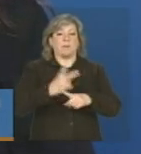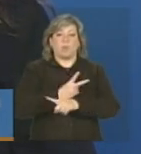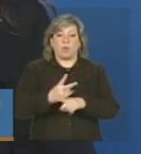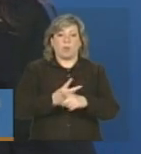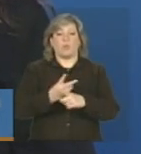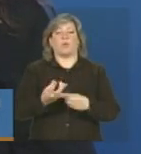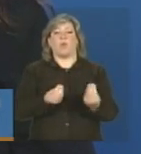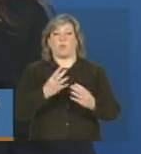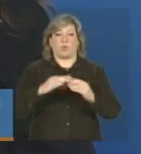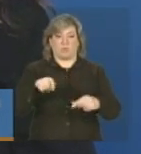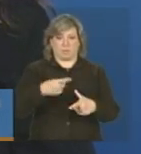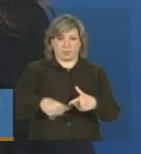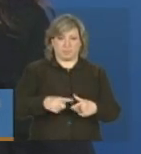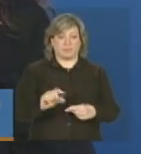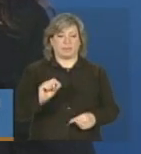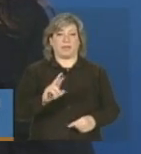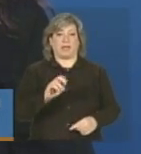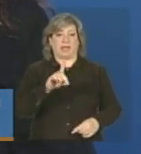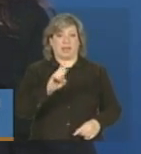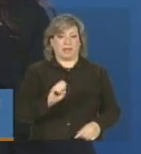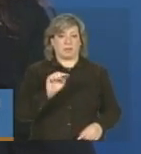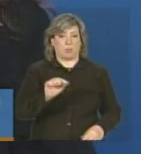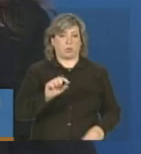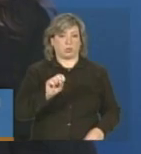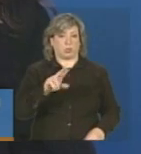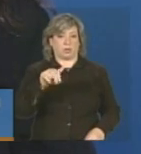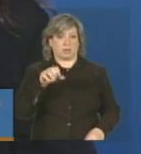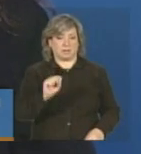solução. O e-mail